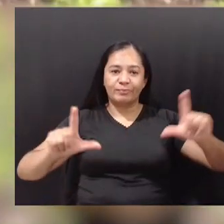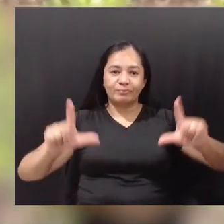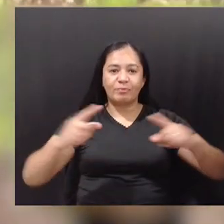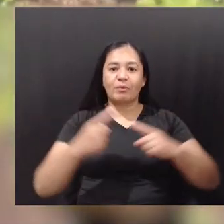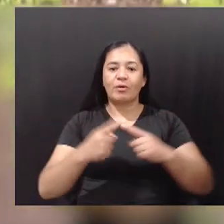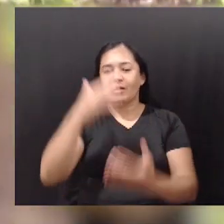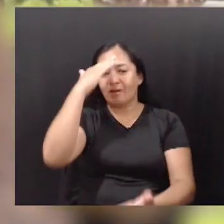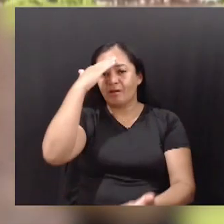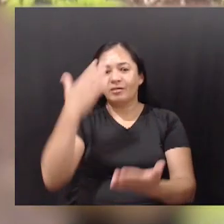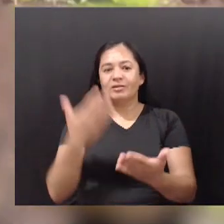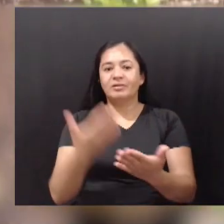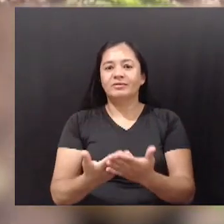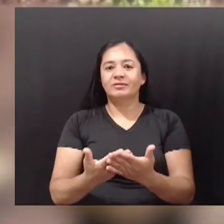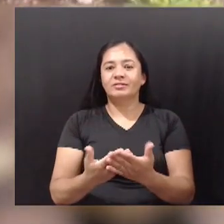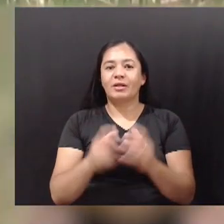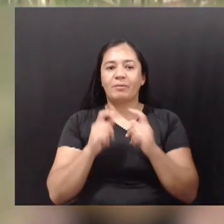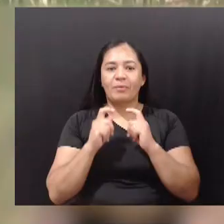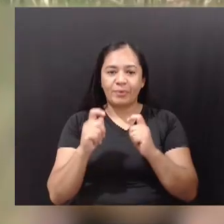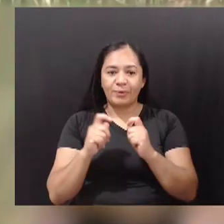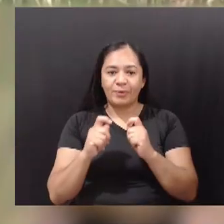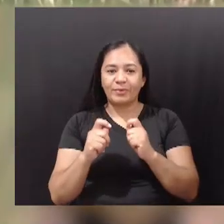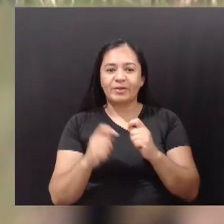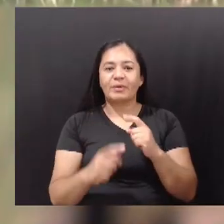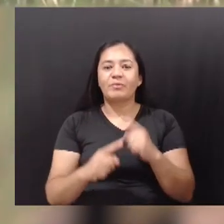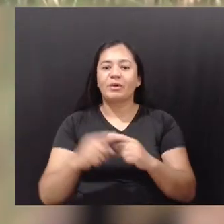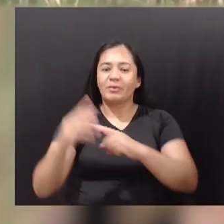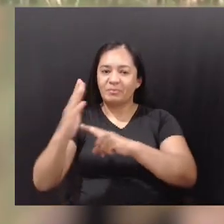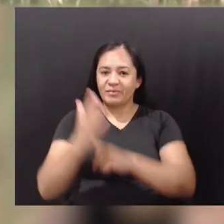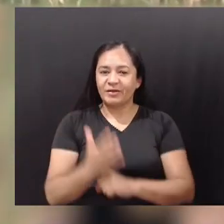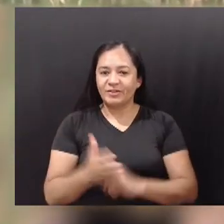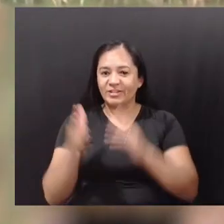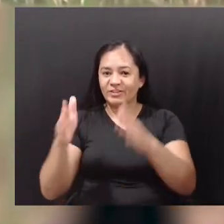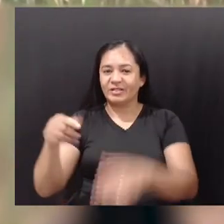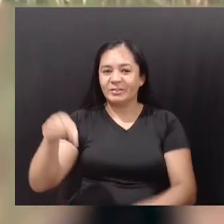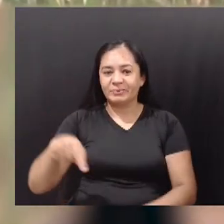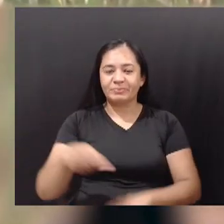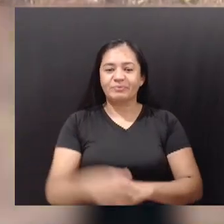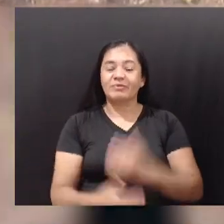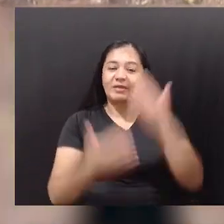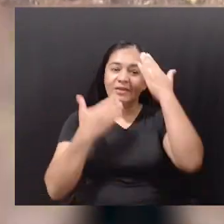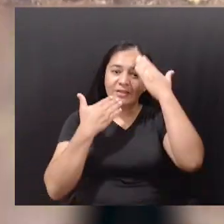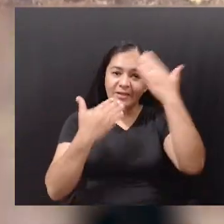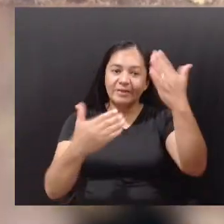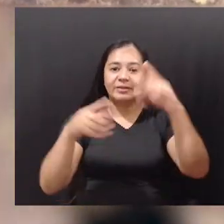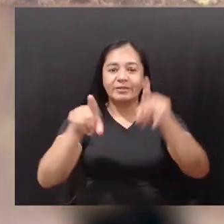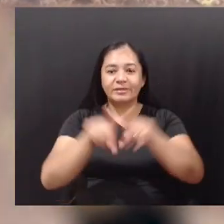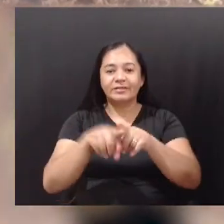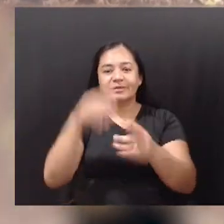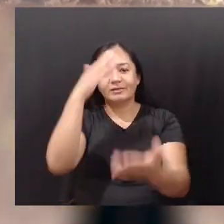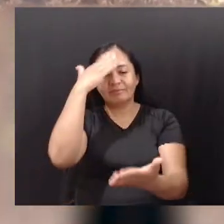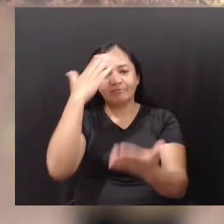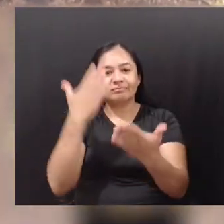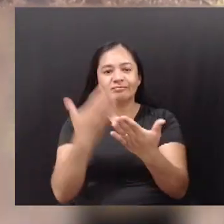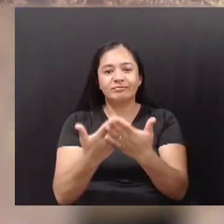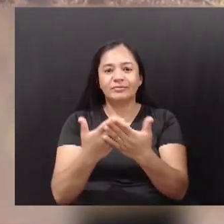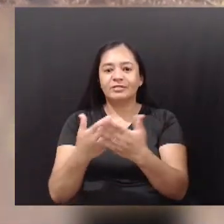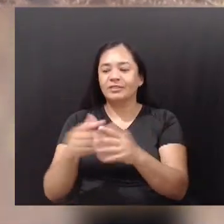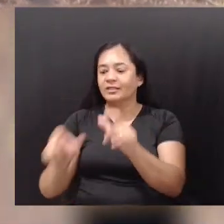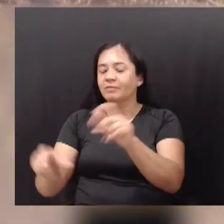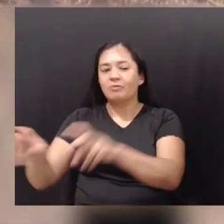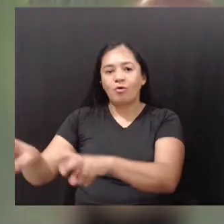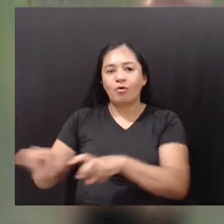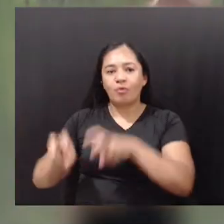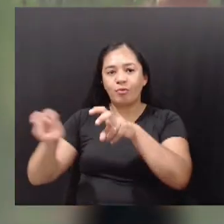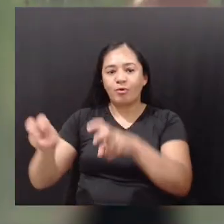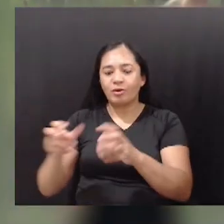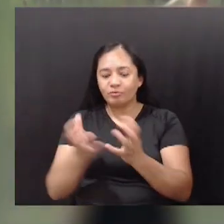nessa reportagem e por terem me ajudado a chegar até aqui. E agradecer também a confiança dos agricultores da Horta